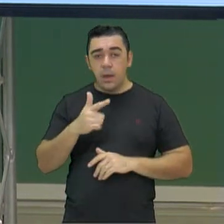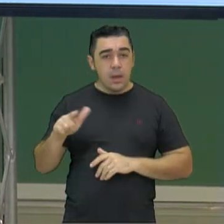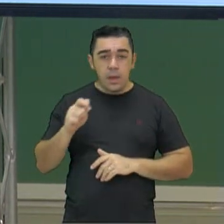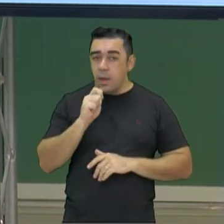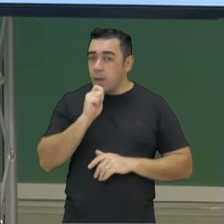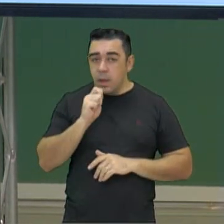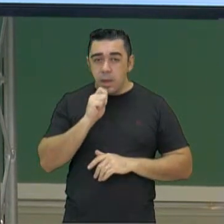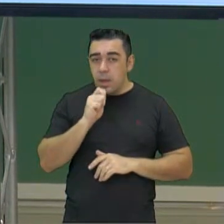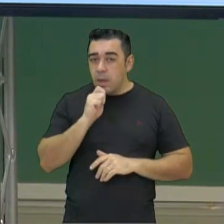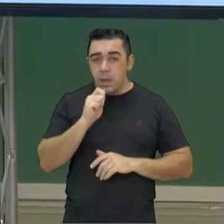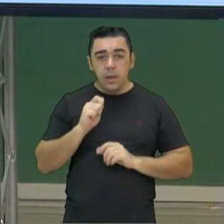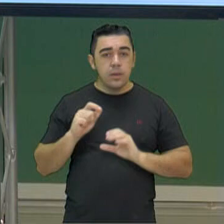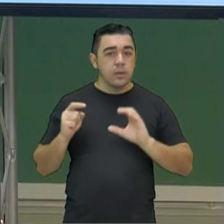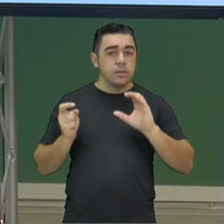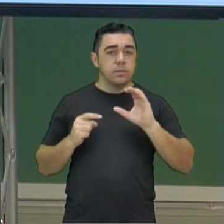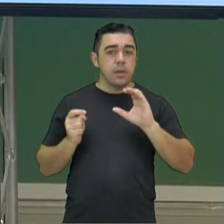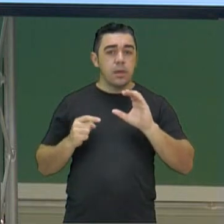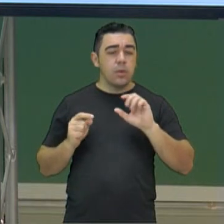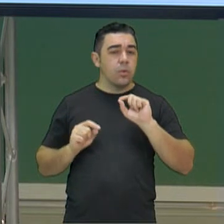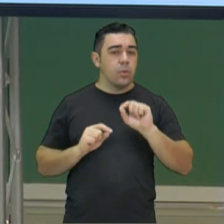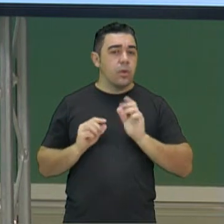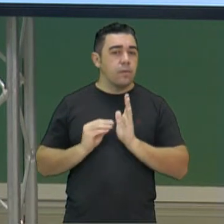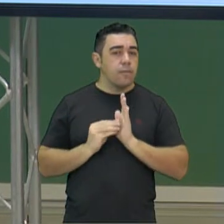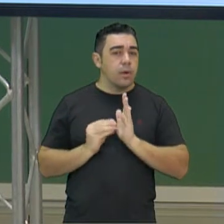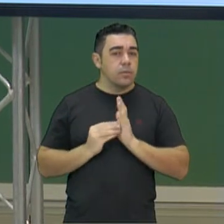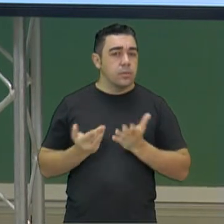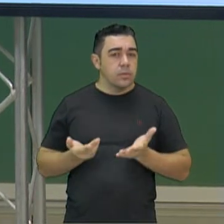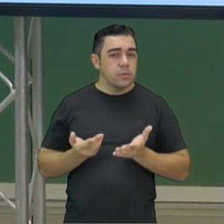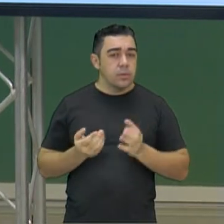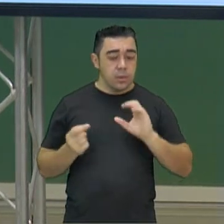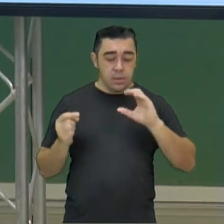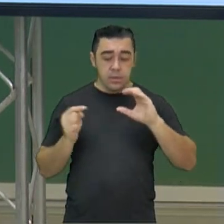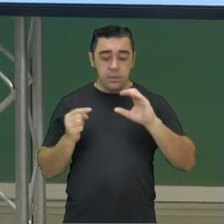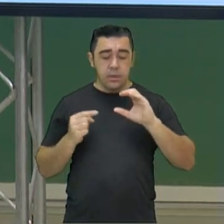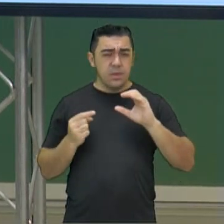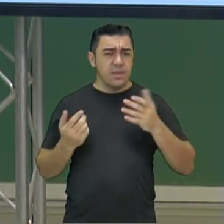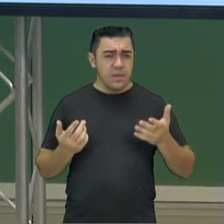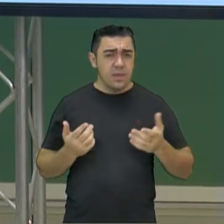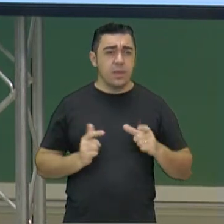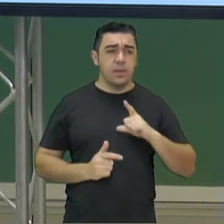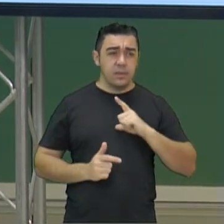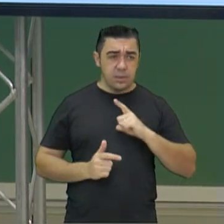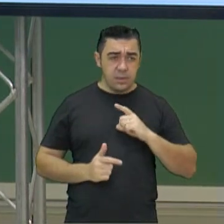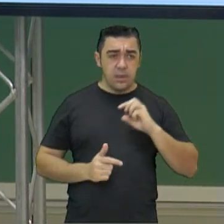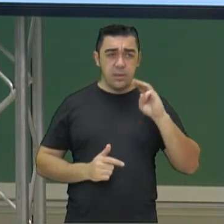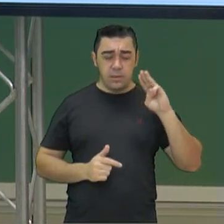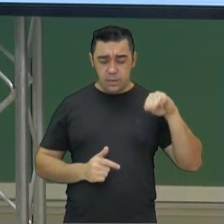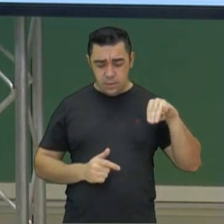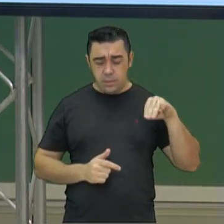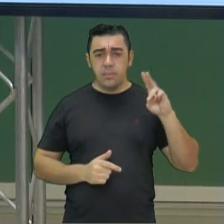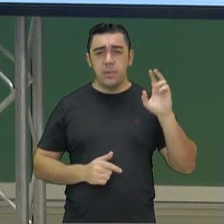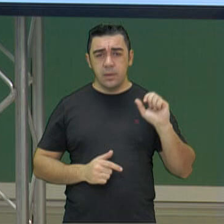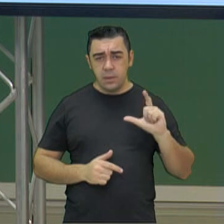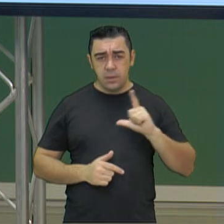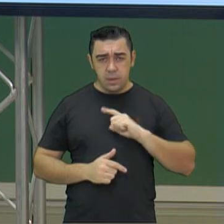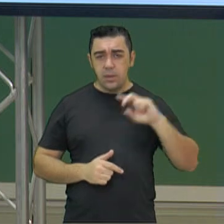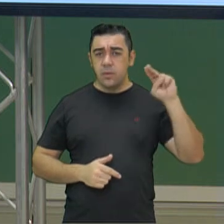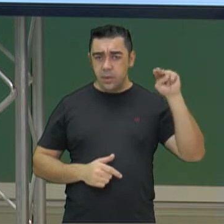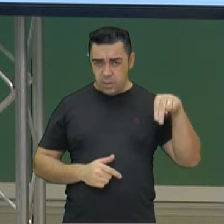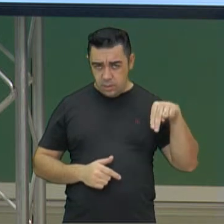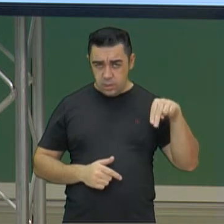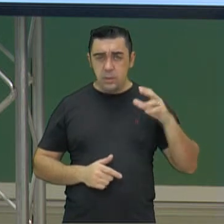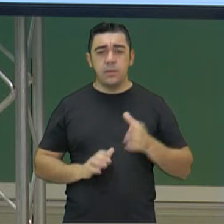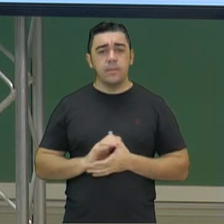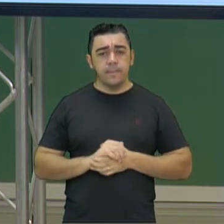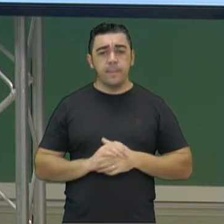valores de C. O que está faltando aqui são os valores de C. Poxa, eu tenho M, eu tenho N,